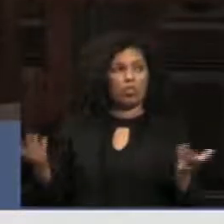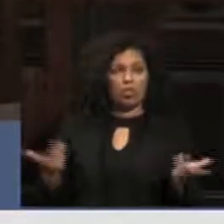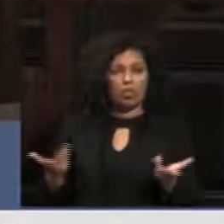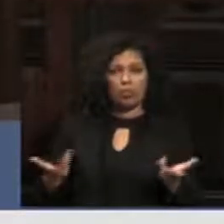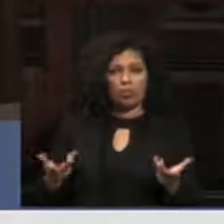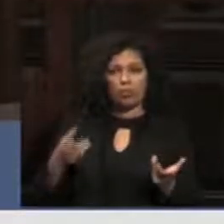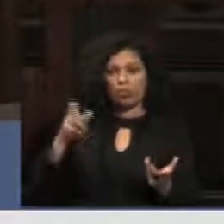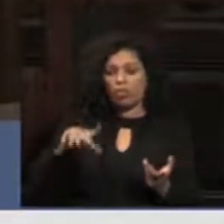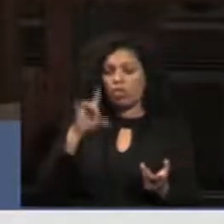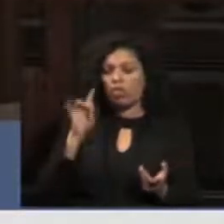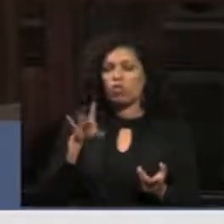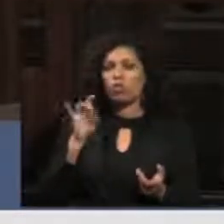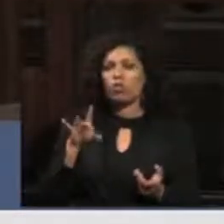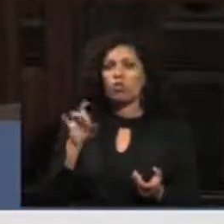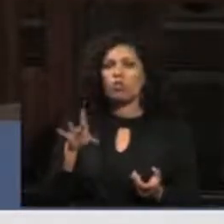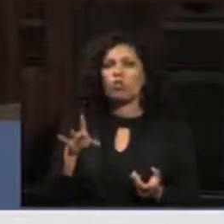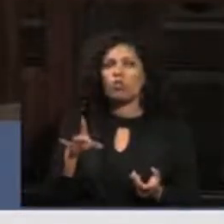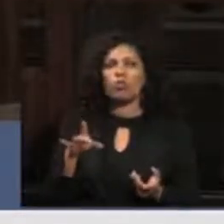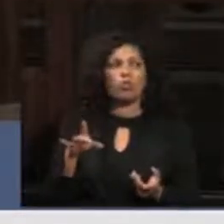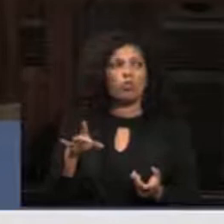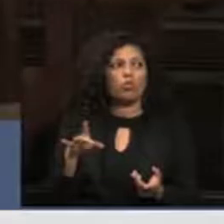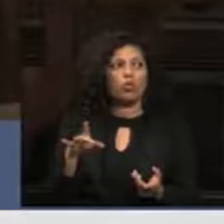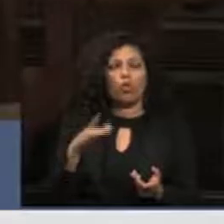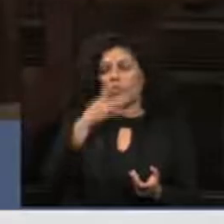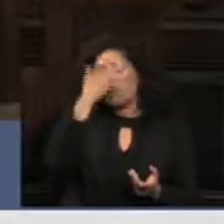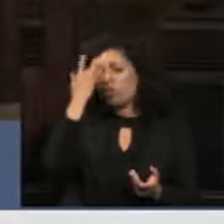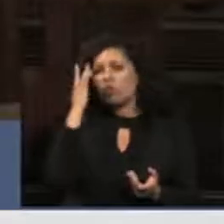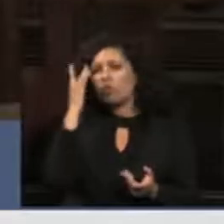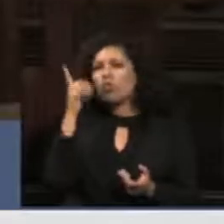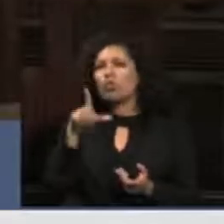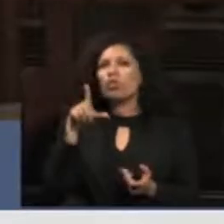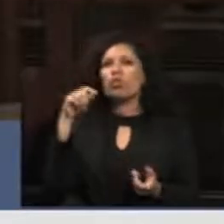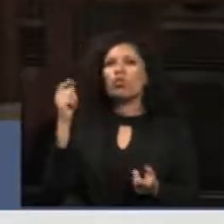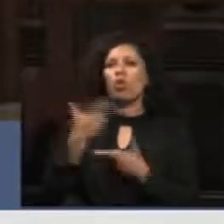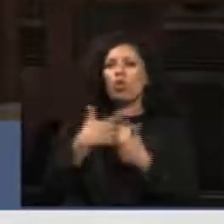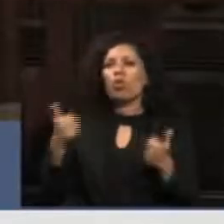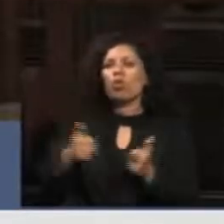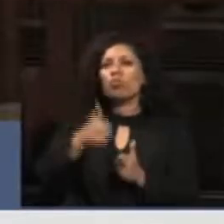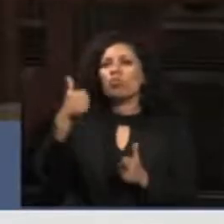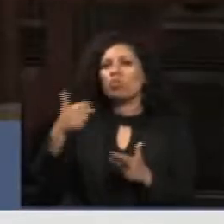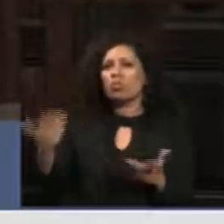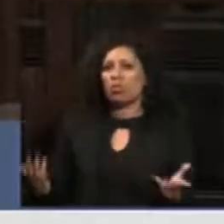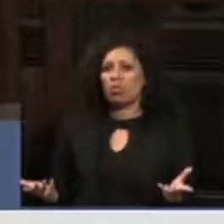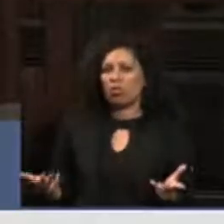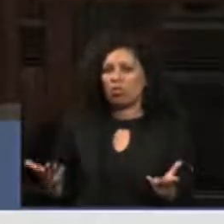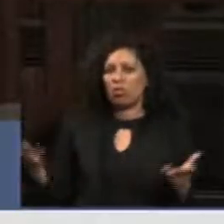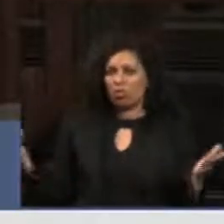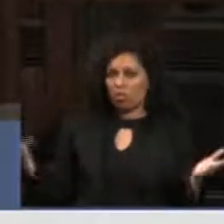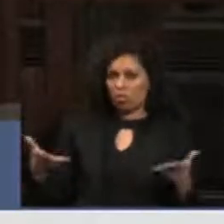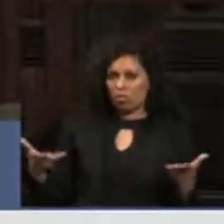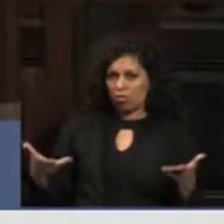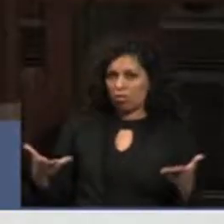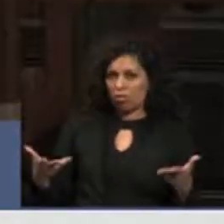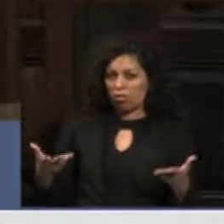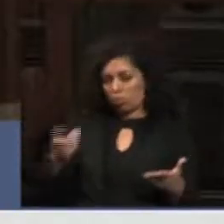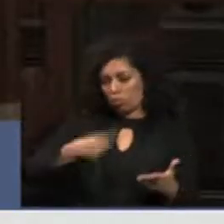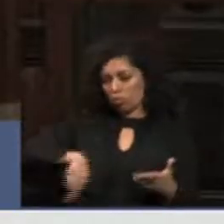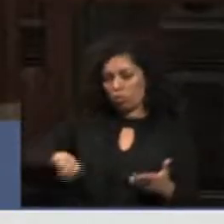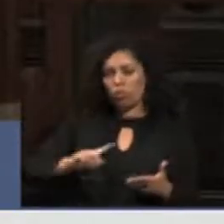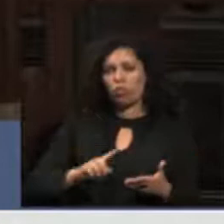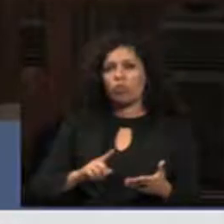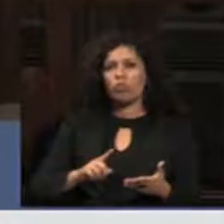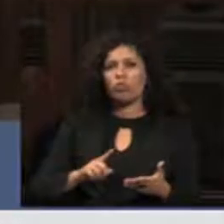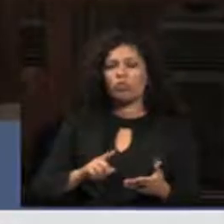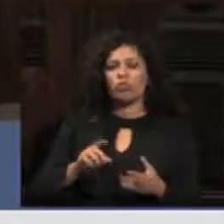simplesmente qual é o melhor modelo de desenvolvimento para o Brasil. O que está em jogo é um